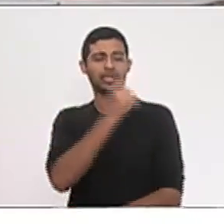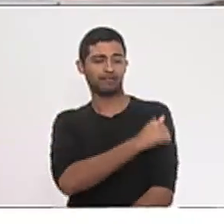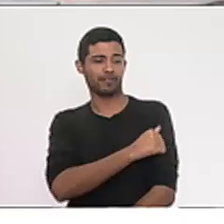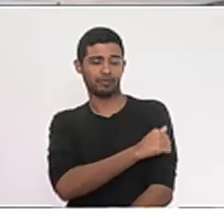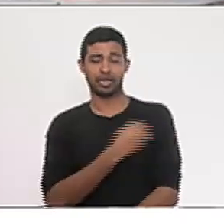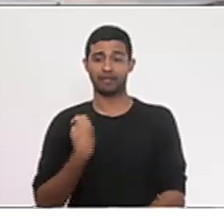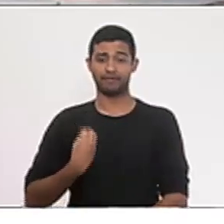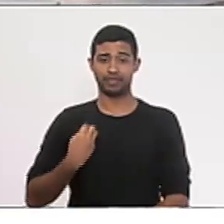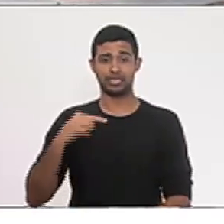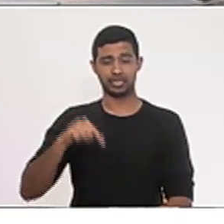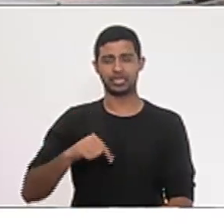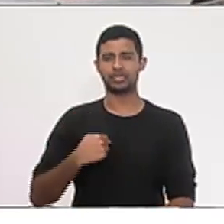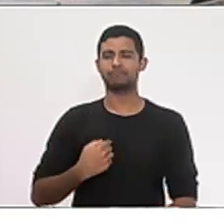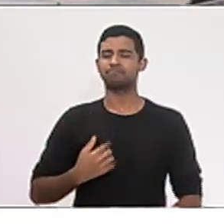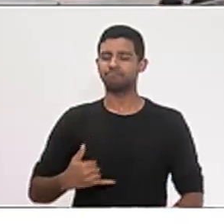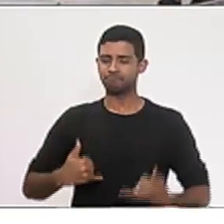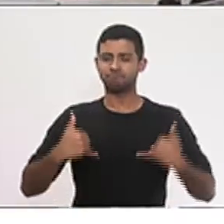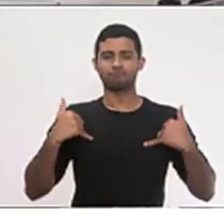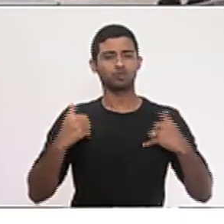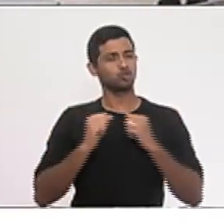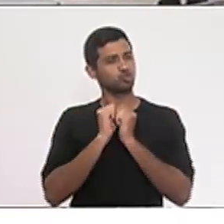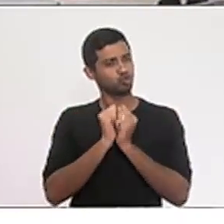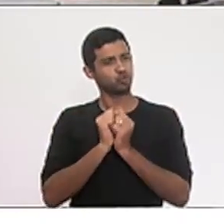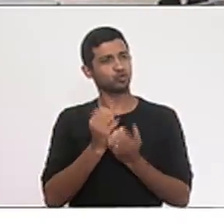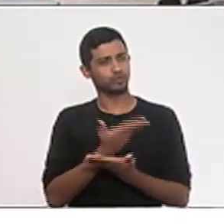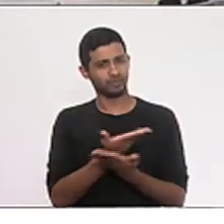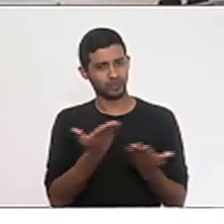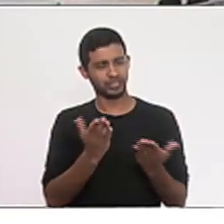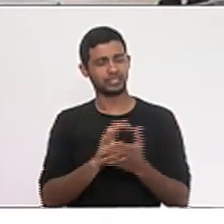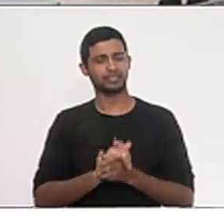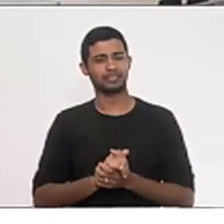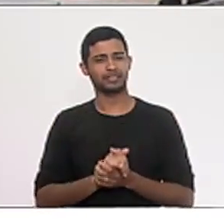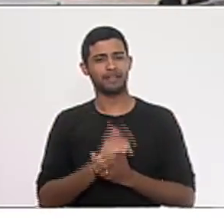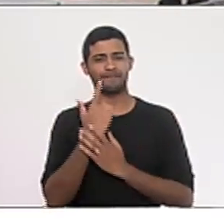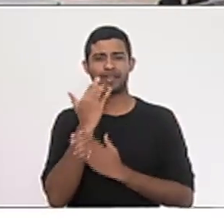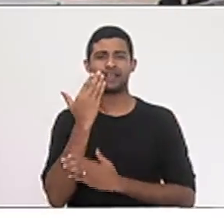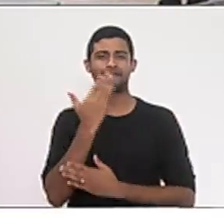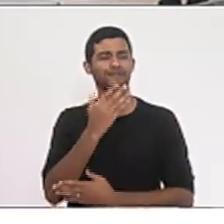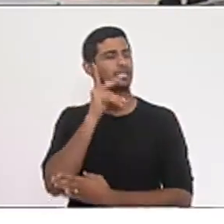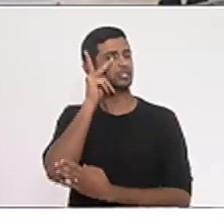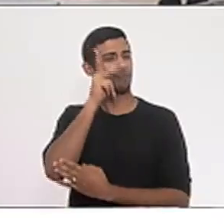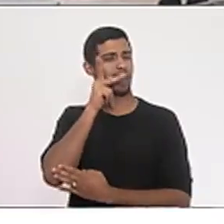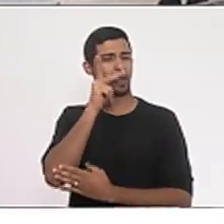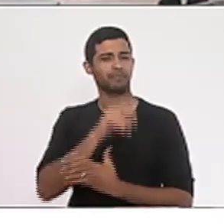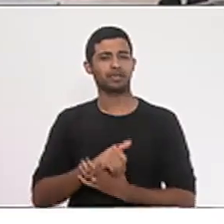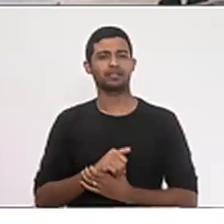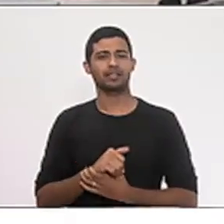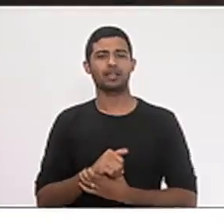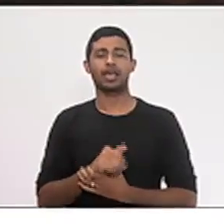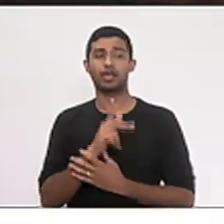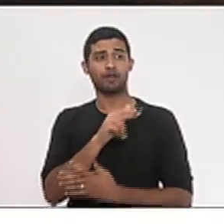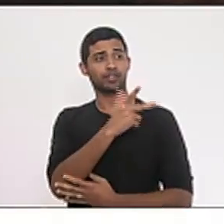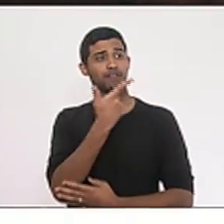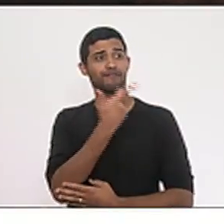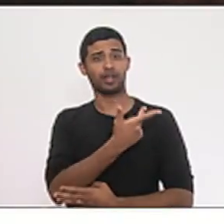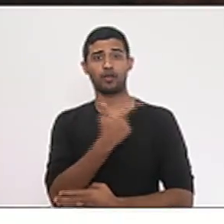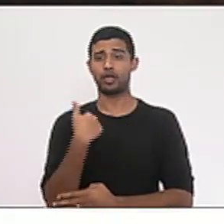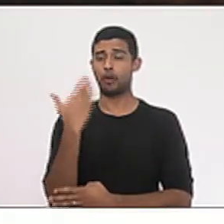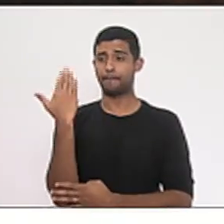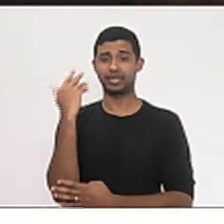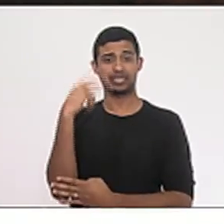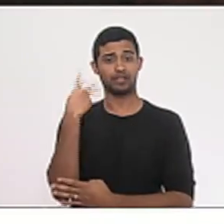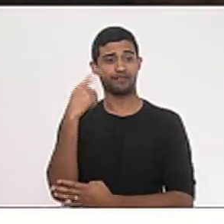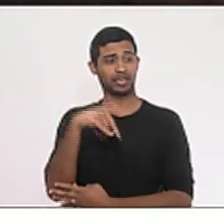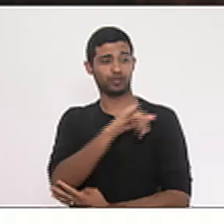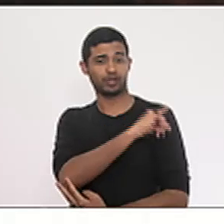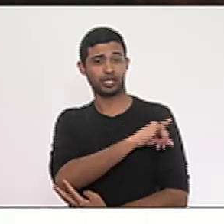presente. É uma honra estar junto com você, com Vossa Excelência, nessa frente parlamentar. Eu, como você falou, eu fui vereador da cidade